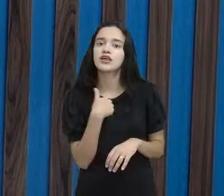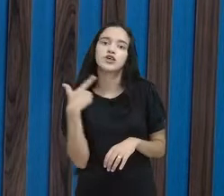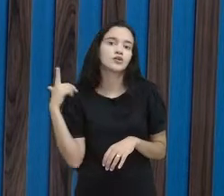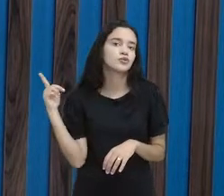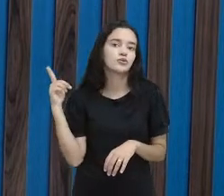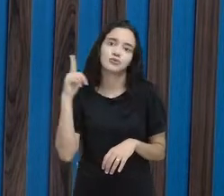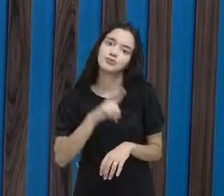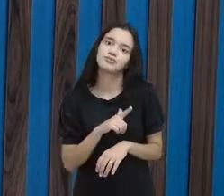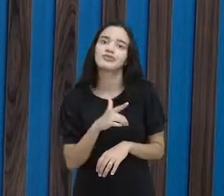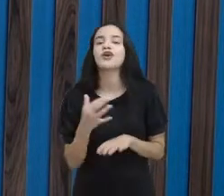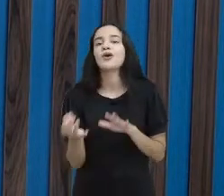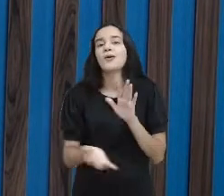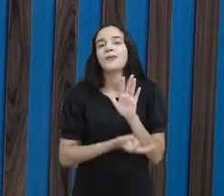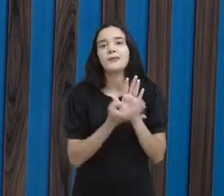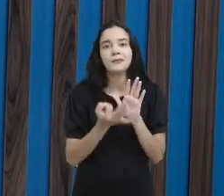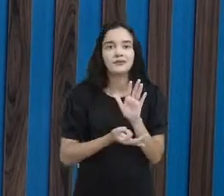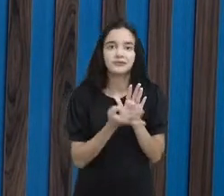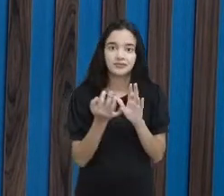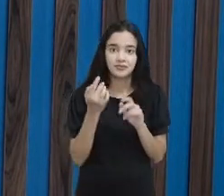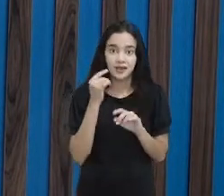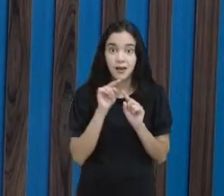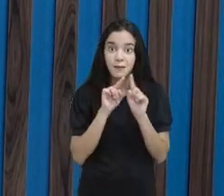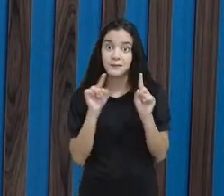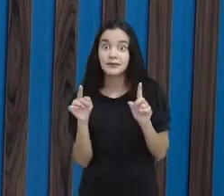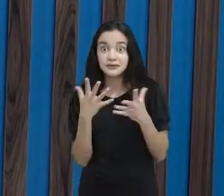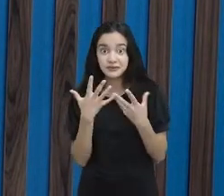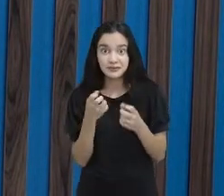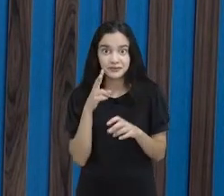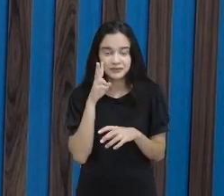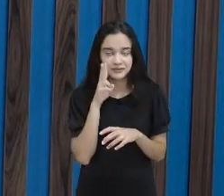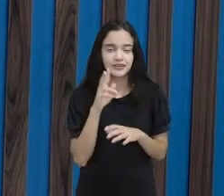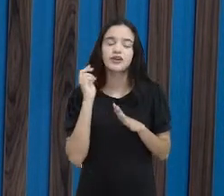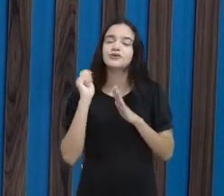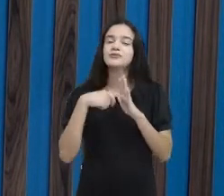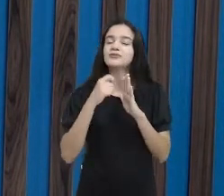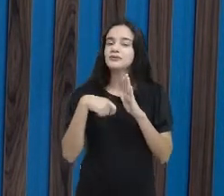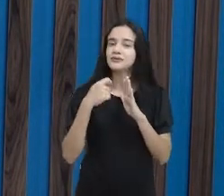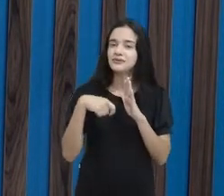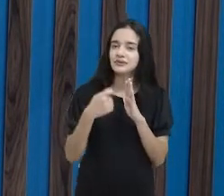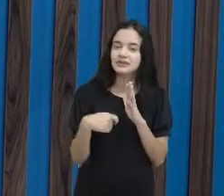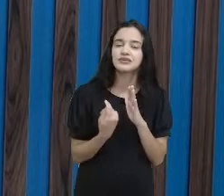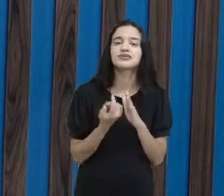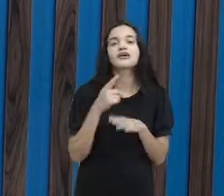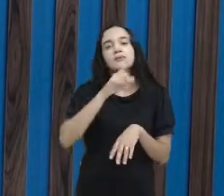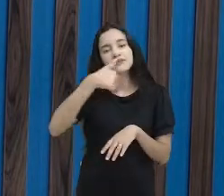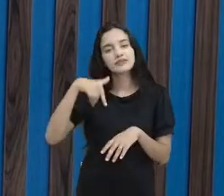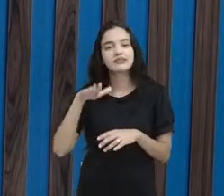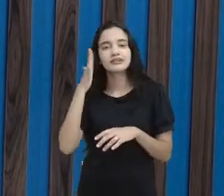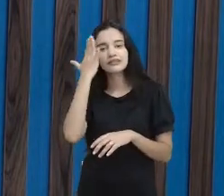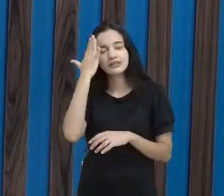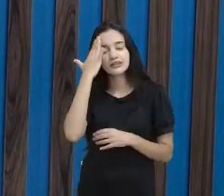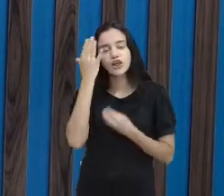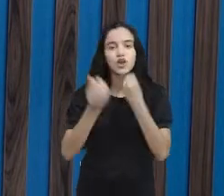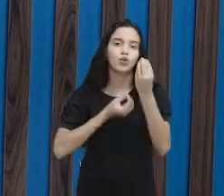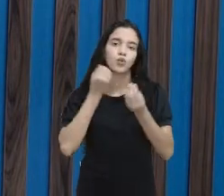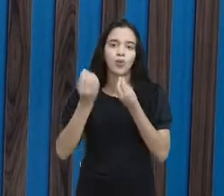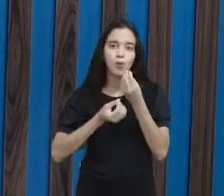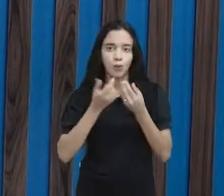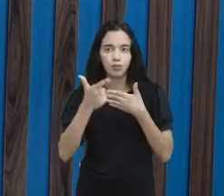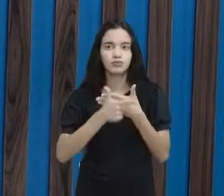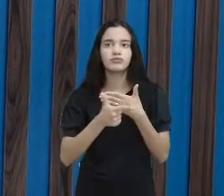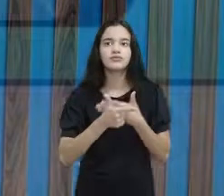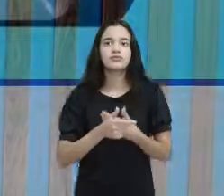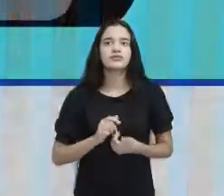consiga nem comentar na hora. Mas vamos ver aí o vídeo para vocês entenderem um pouquinho de como é que funciona essa modalidade.